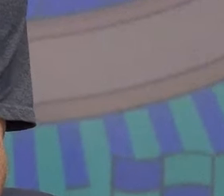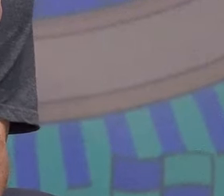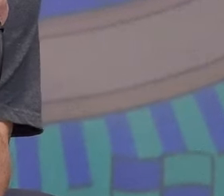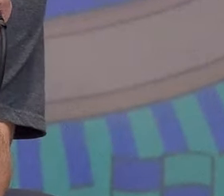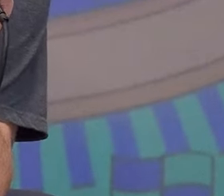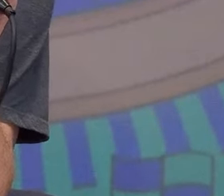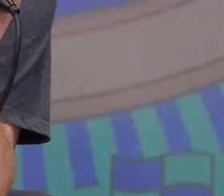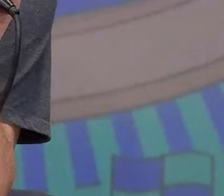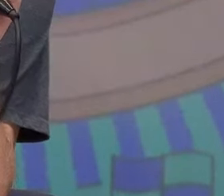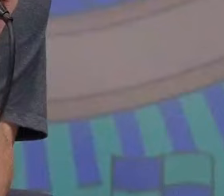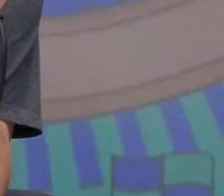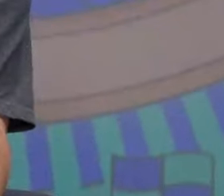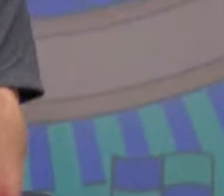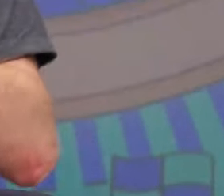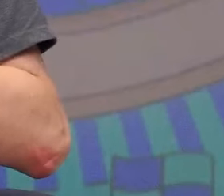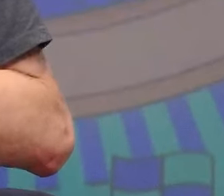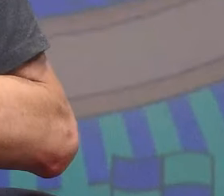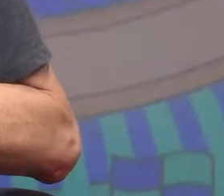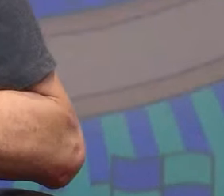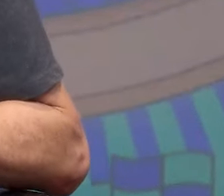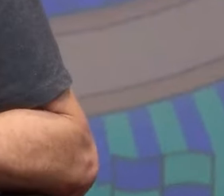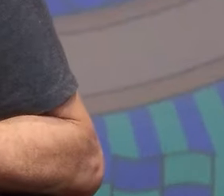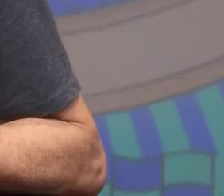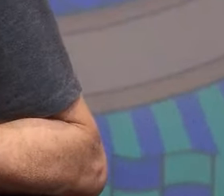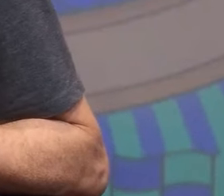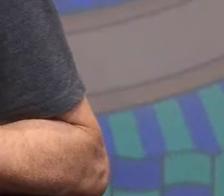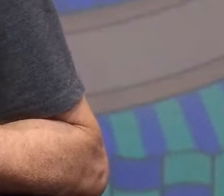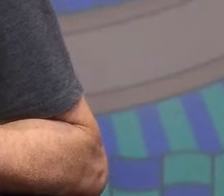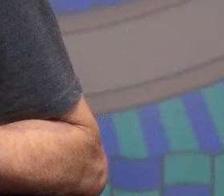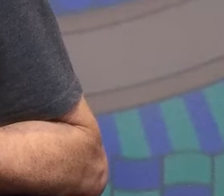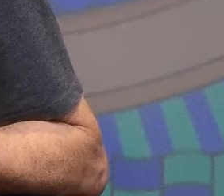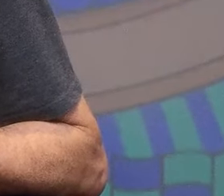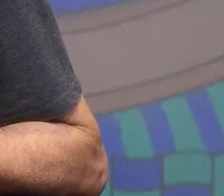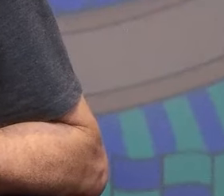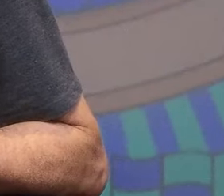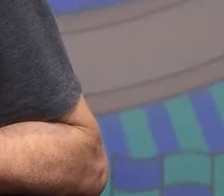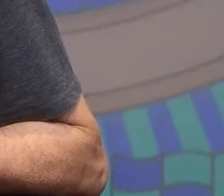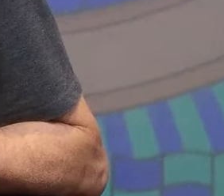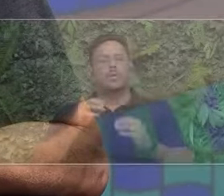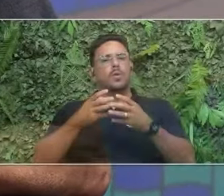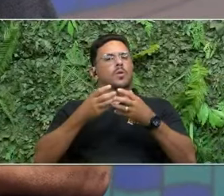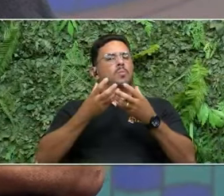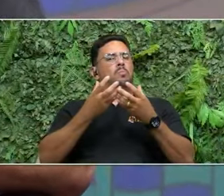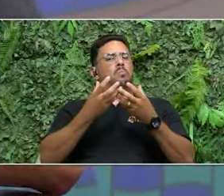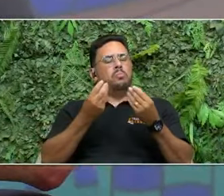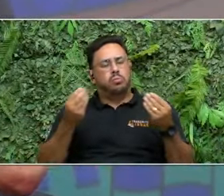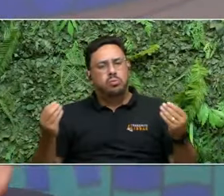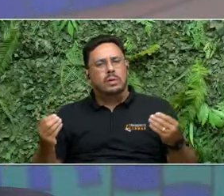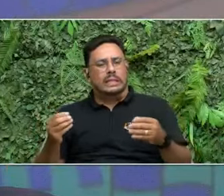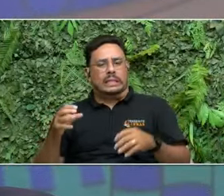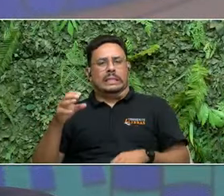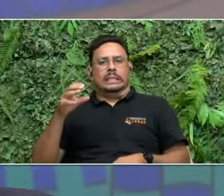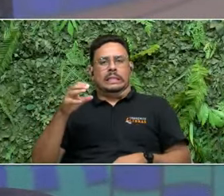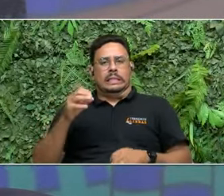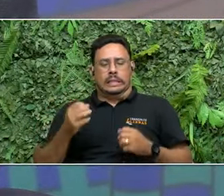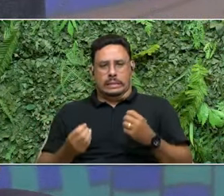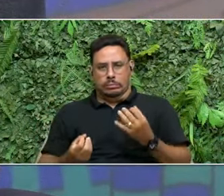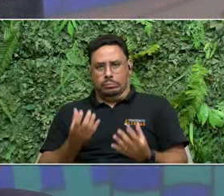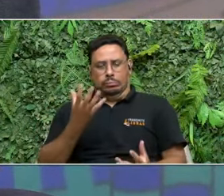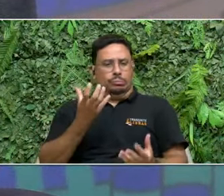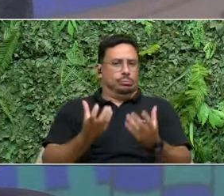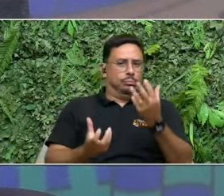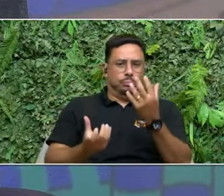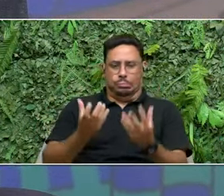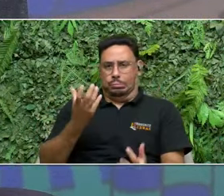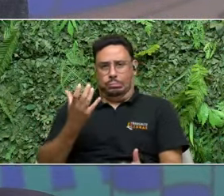z0 final do campeonato mineiro 2024 atmosfera fervendo na arena